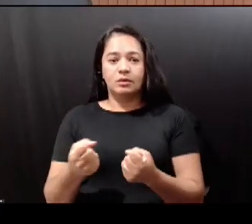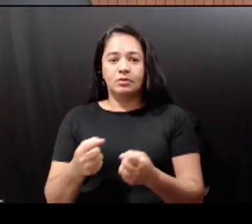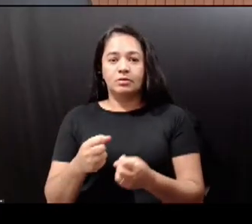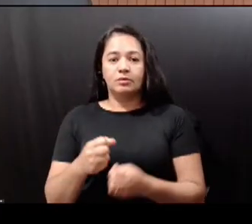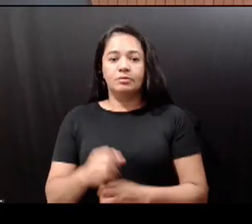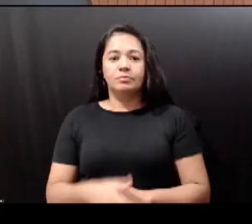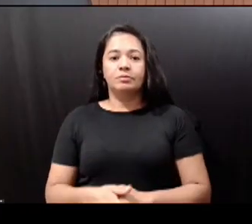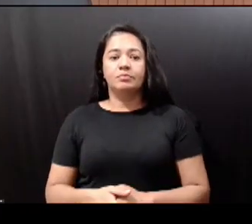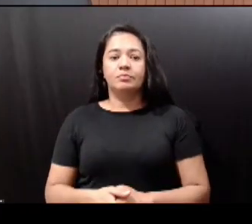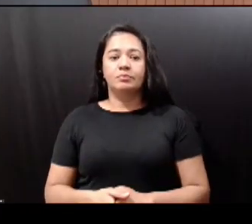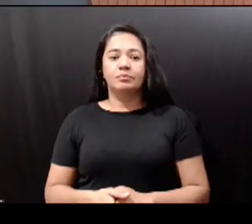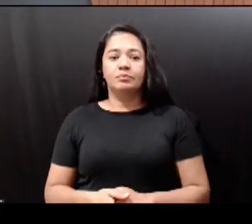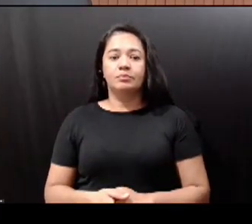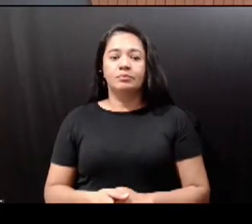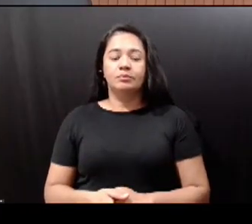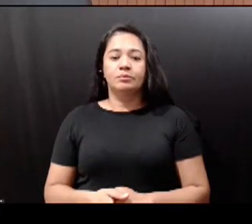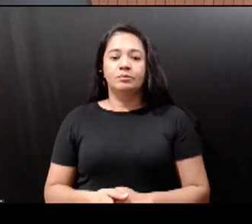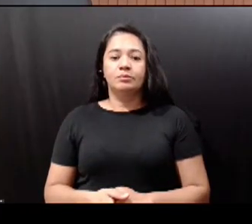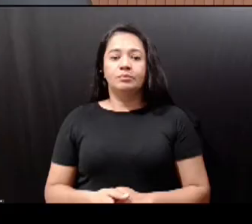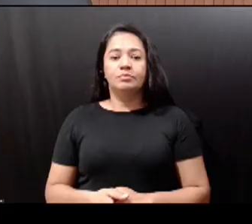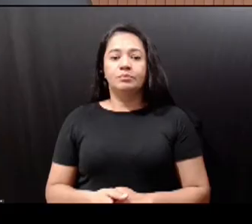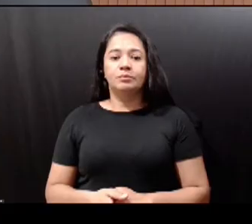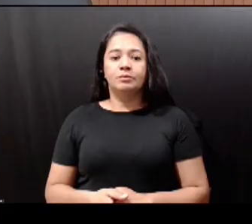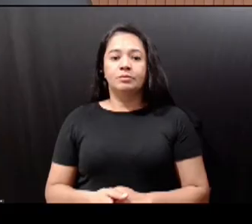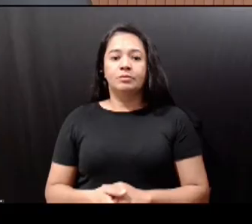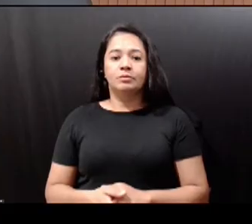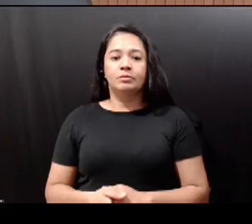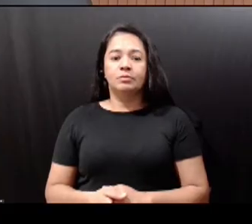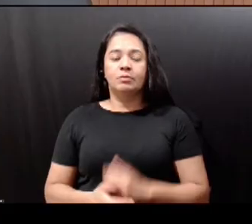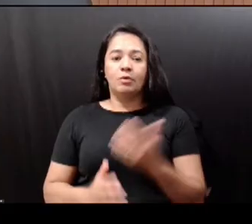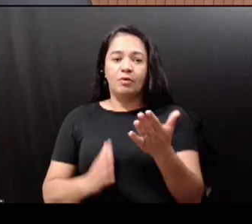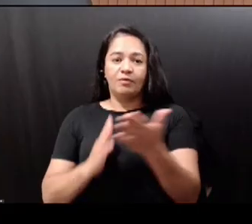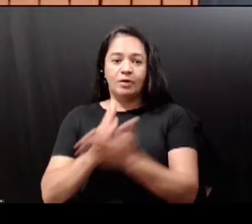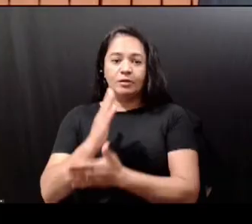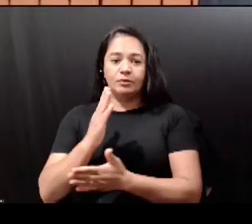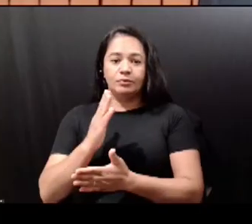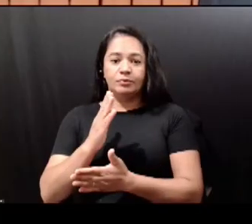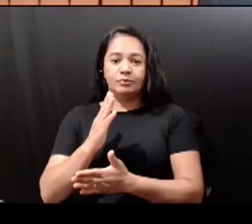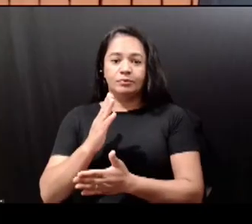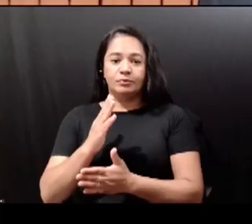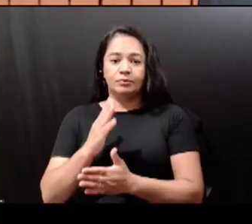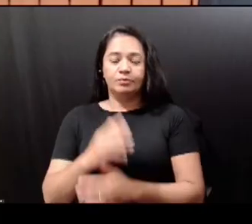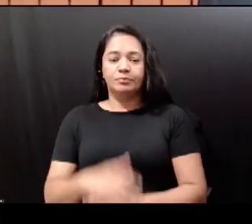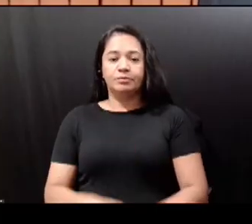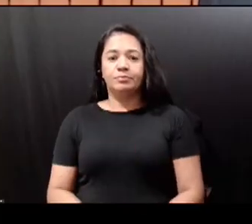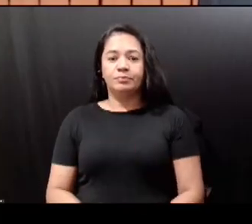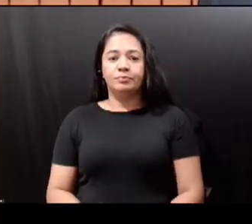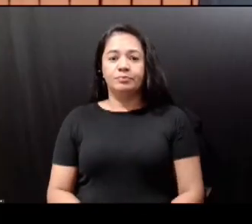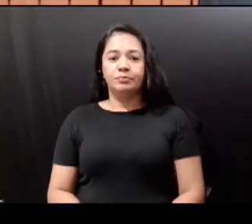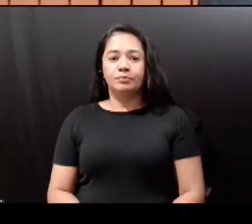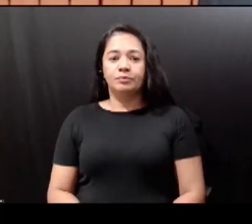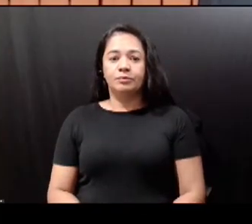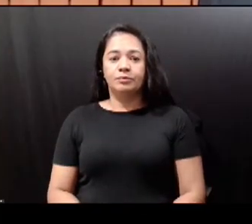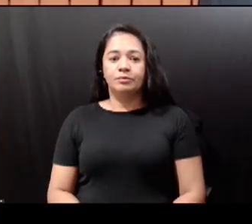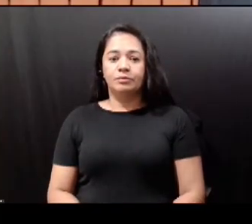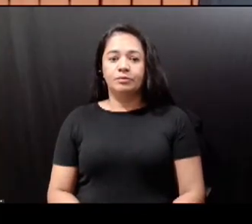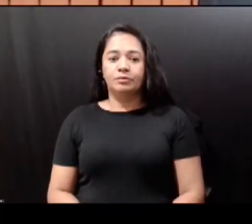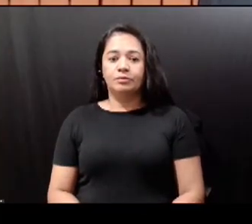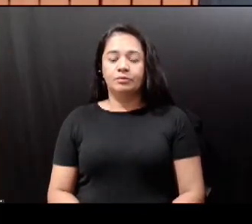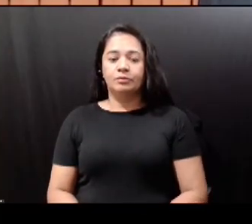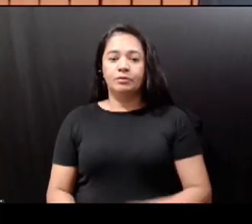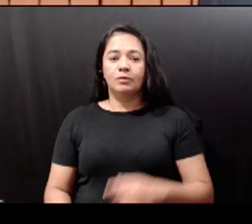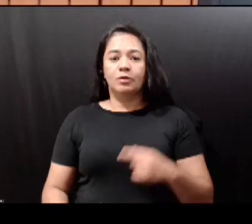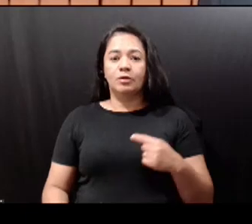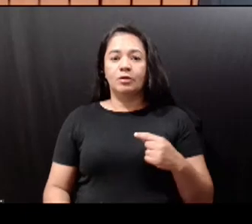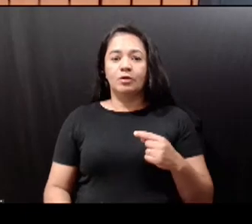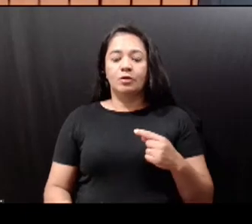do relator favorável, está aprovado o segundo item. Terceira discussão e votação do parecer